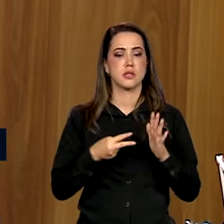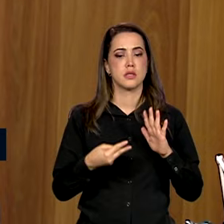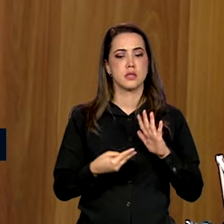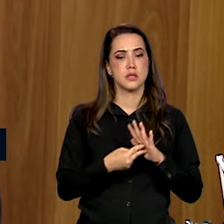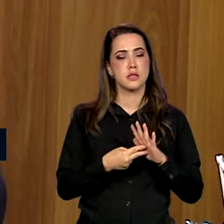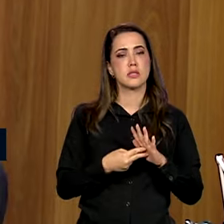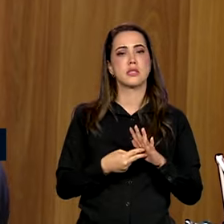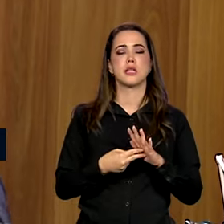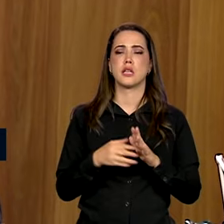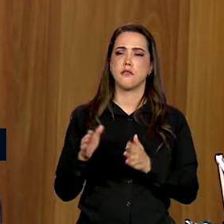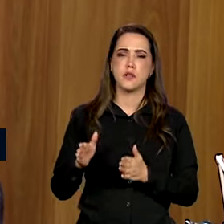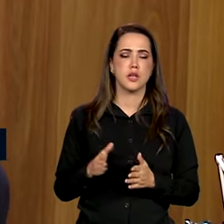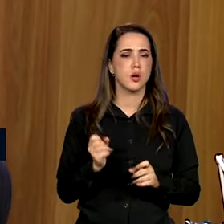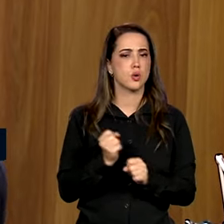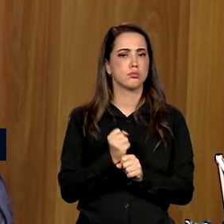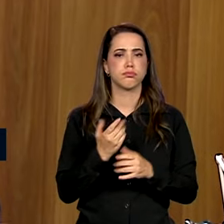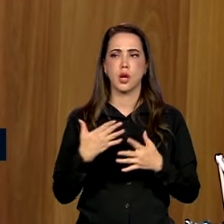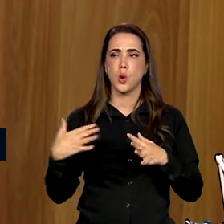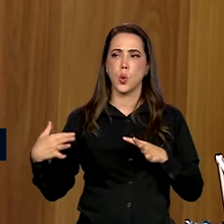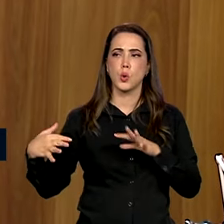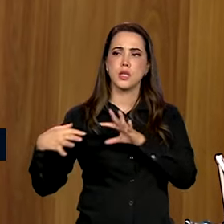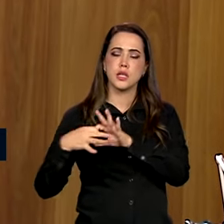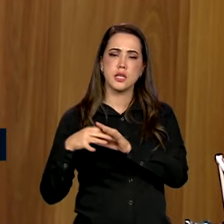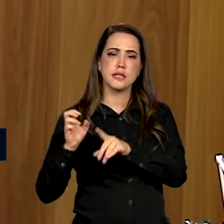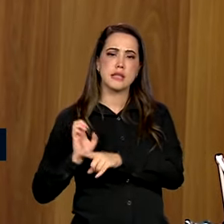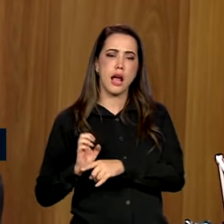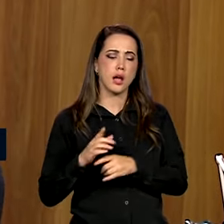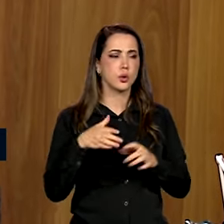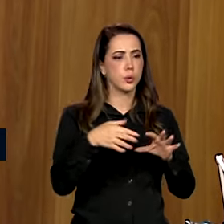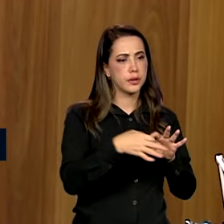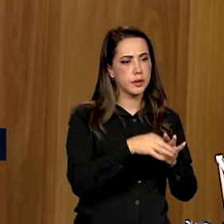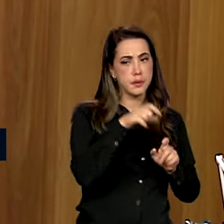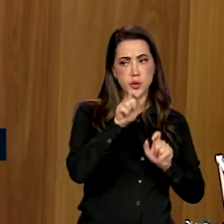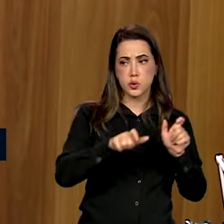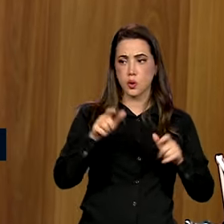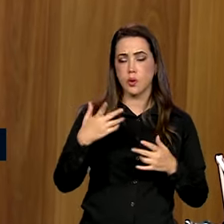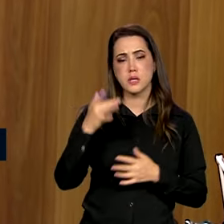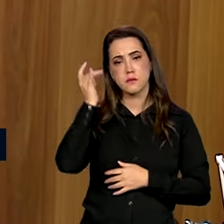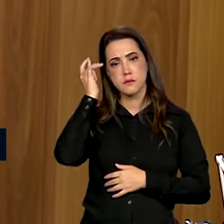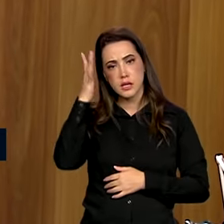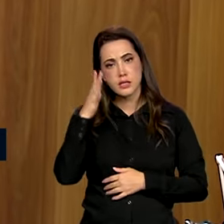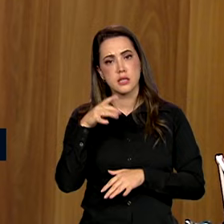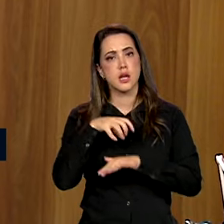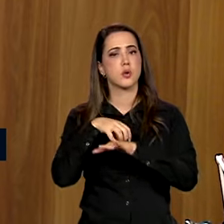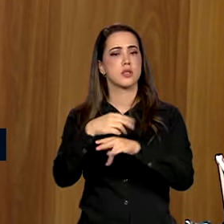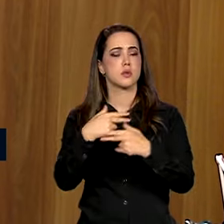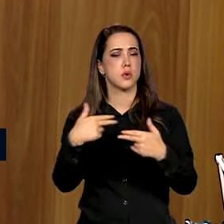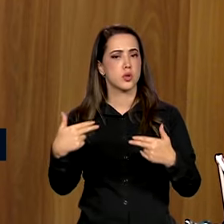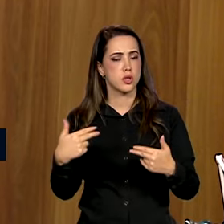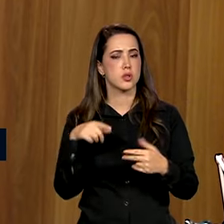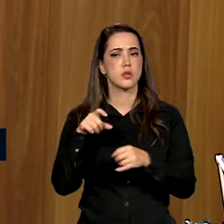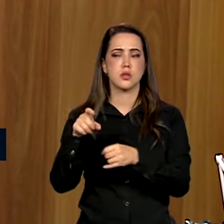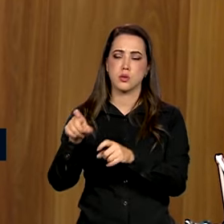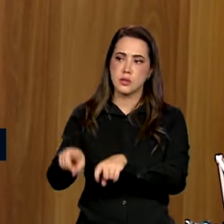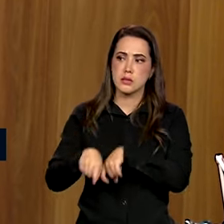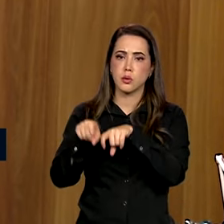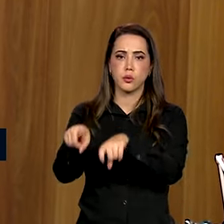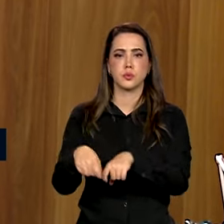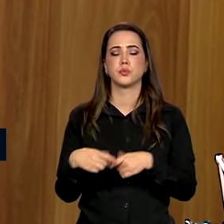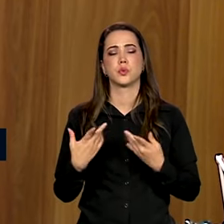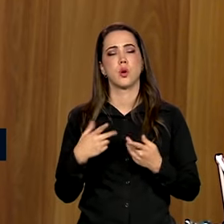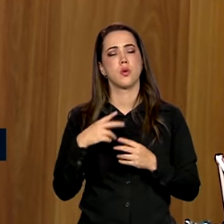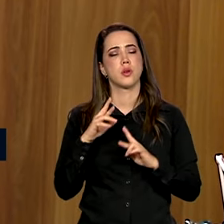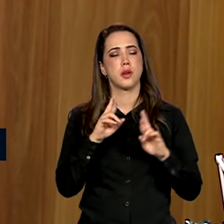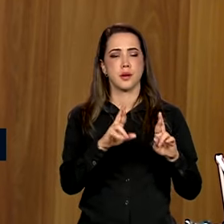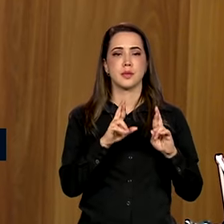estado cidadãos garante mais segurança facilitar o escoamento da produção O que é exatamente o que o povo brasileiro